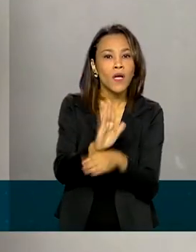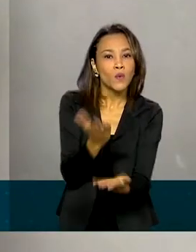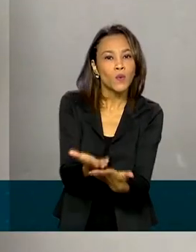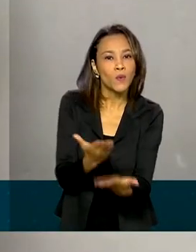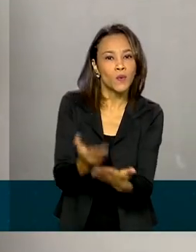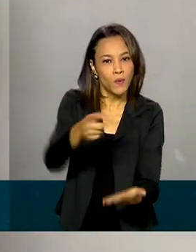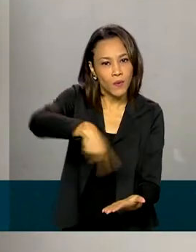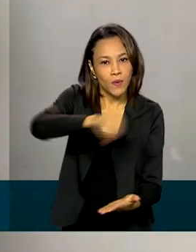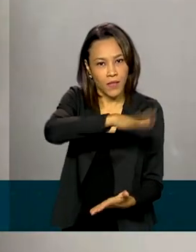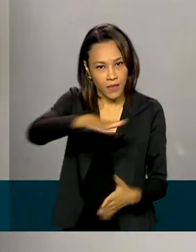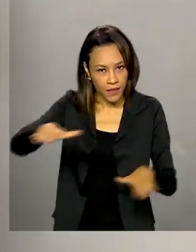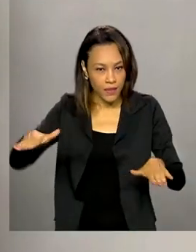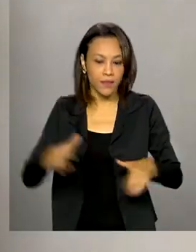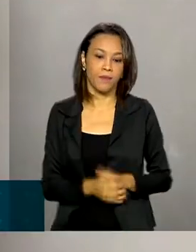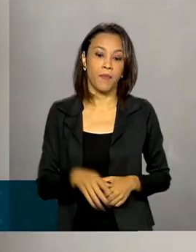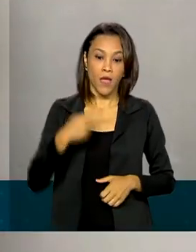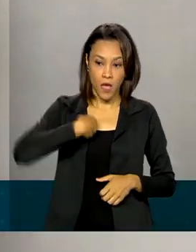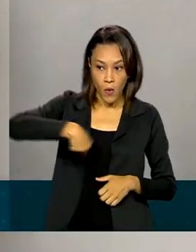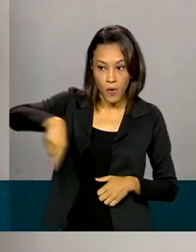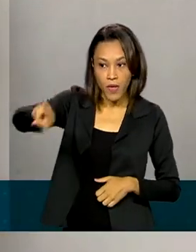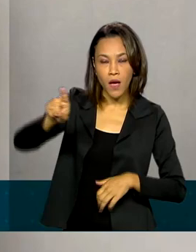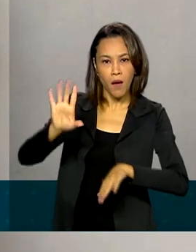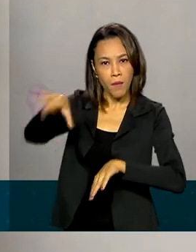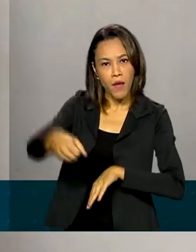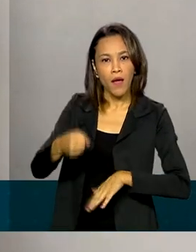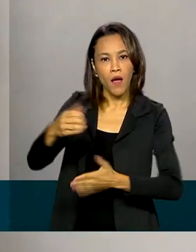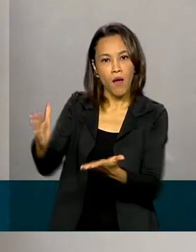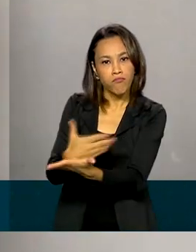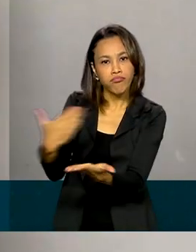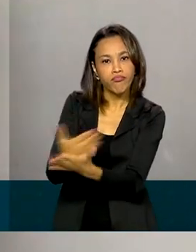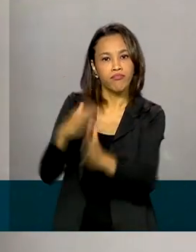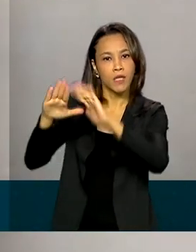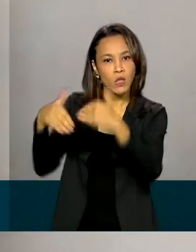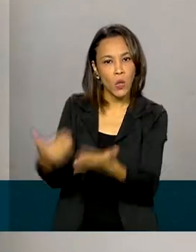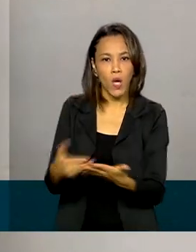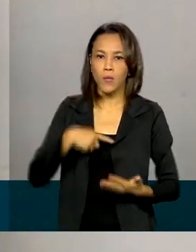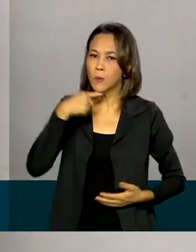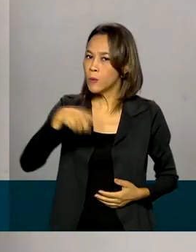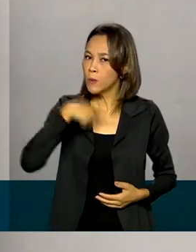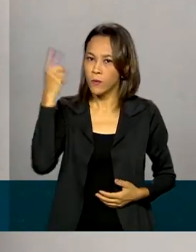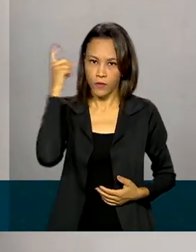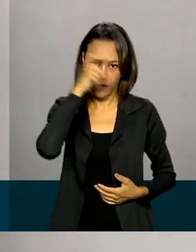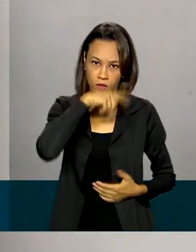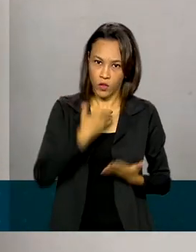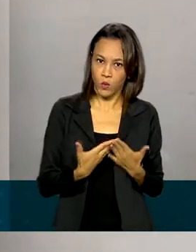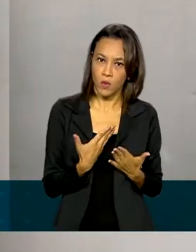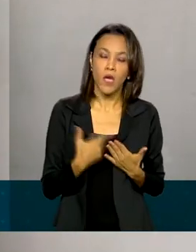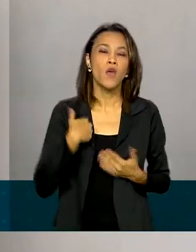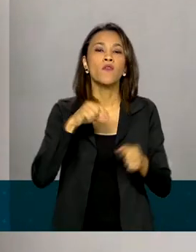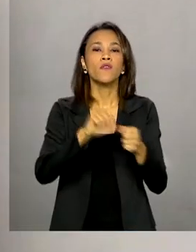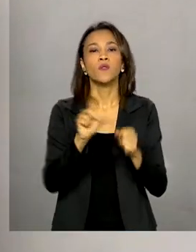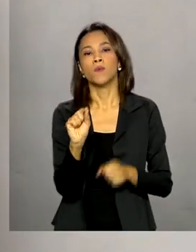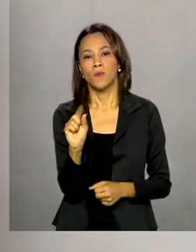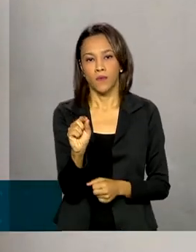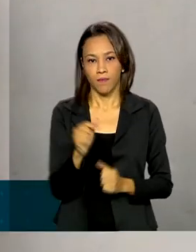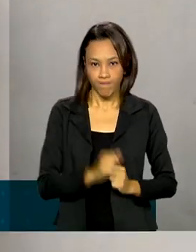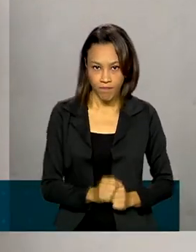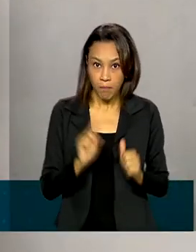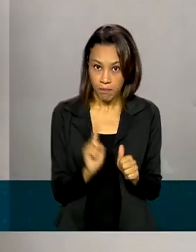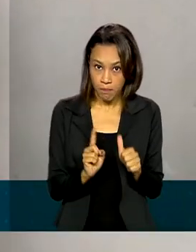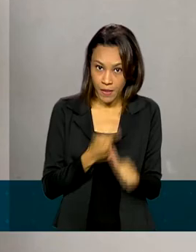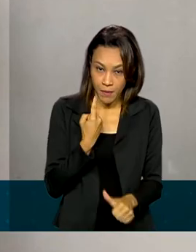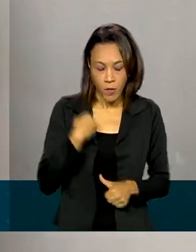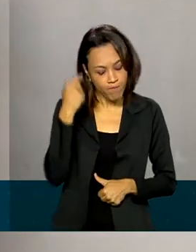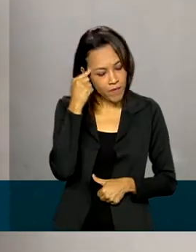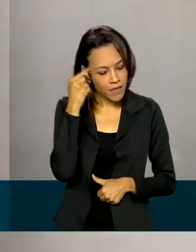Eu ia pegar o material no colégio, não tinha como eles estudar. O que foi que eu fiz? A primeira coisa que